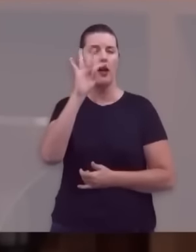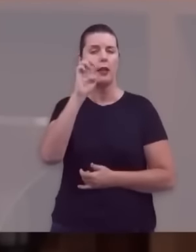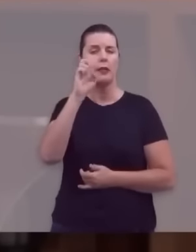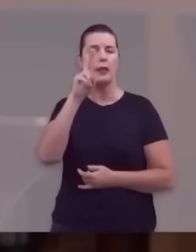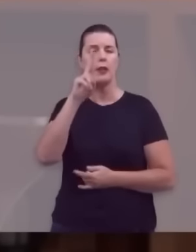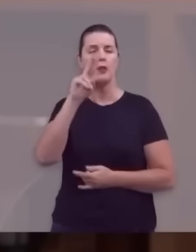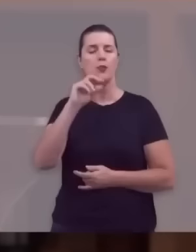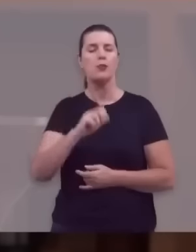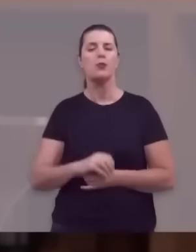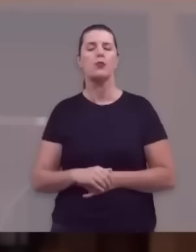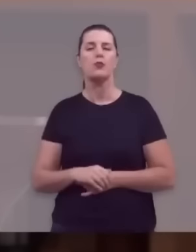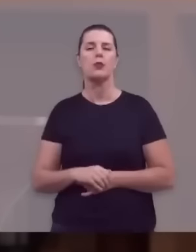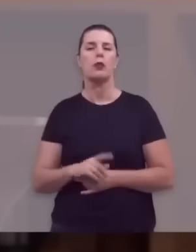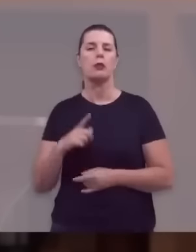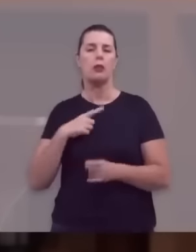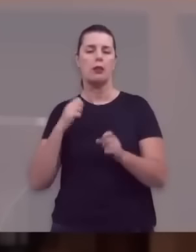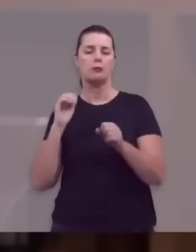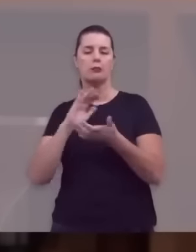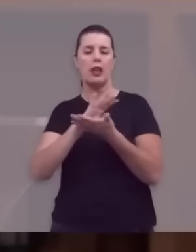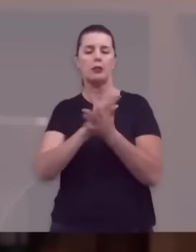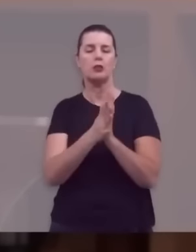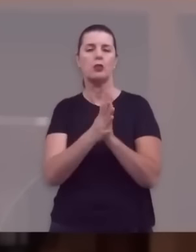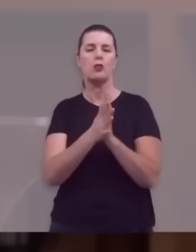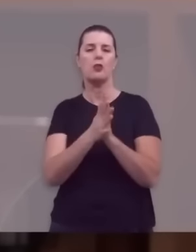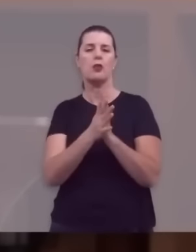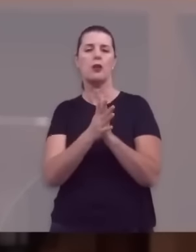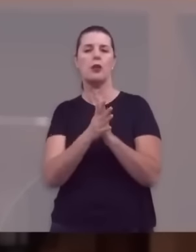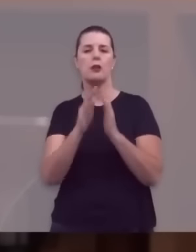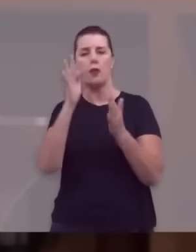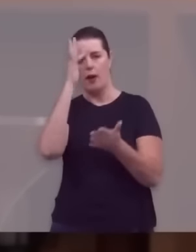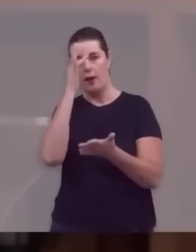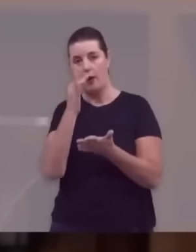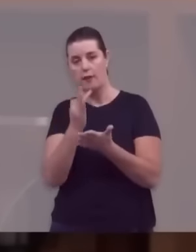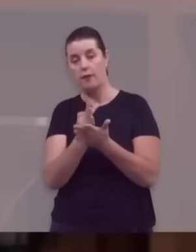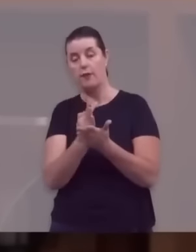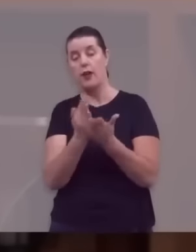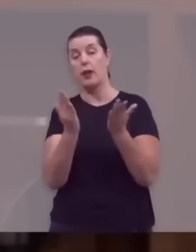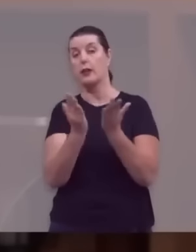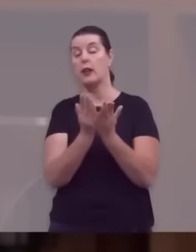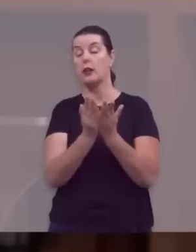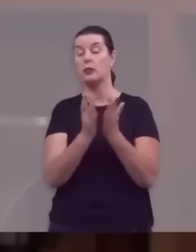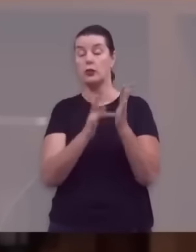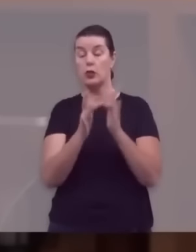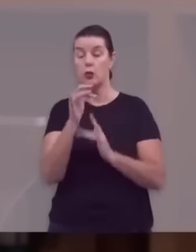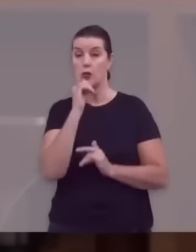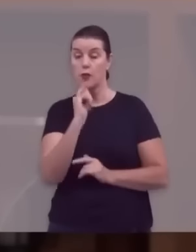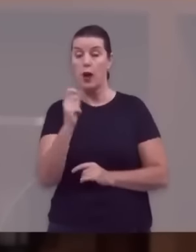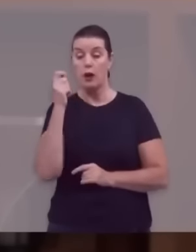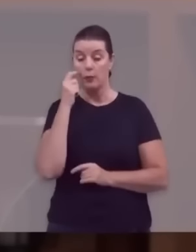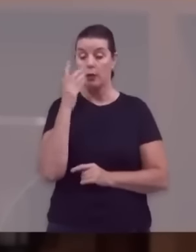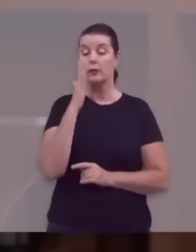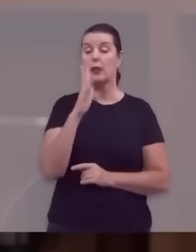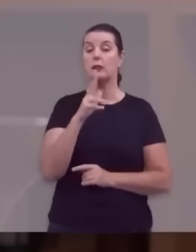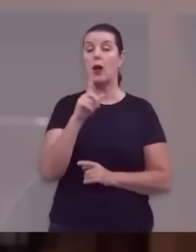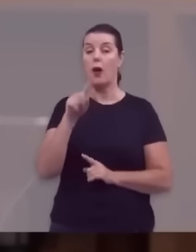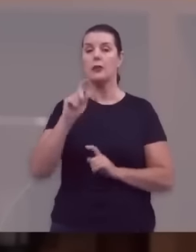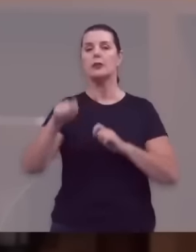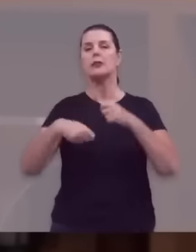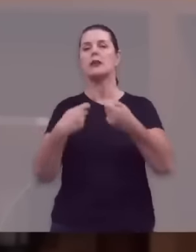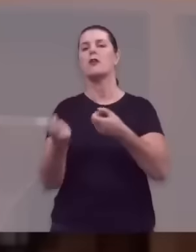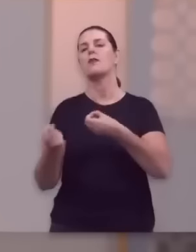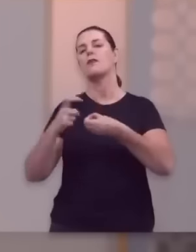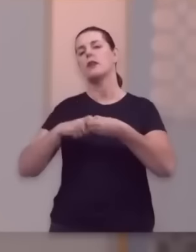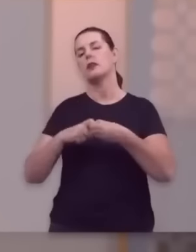TM atacado os alicerces da fé cristã e Jesus atentai para isso são sinais da segunda